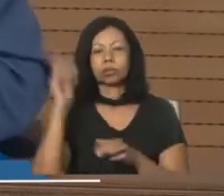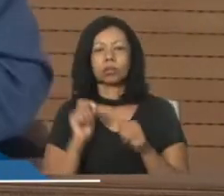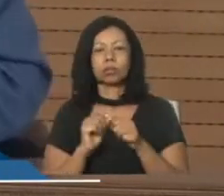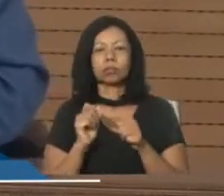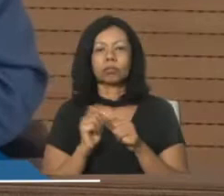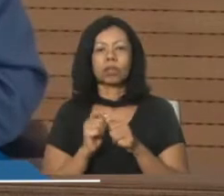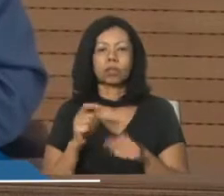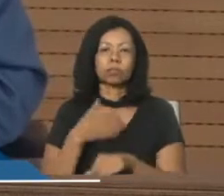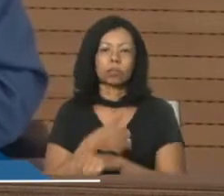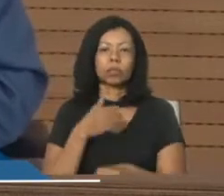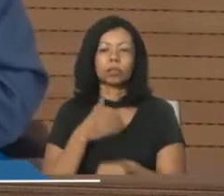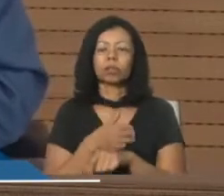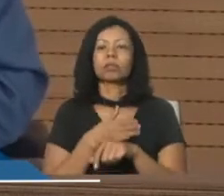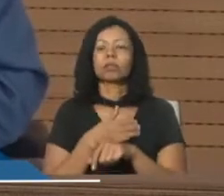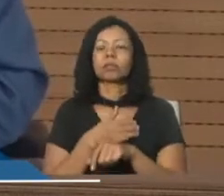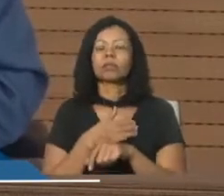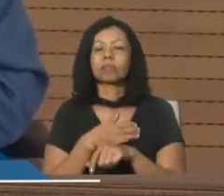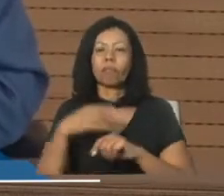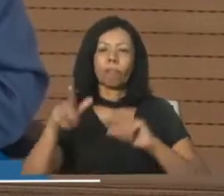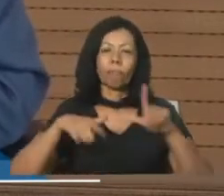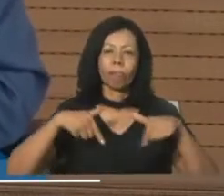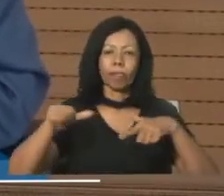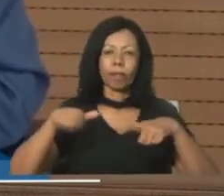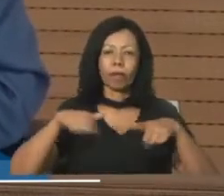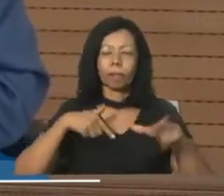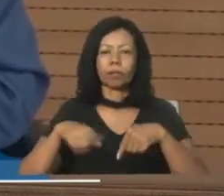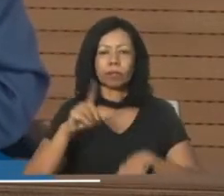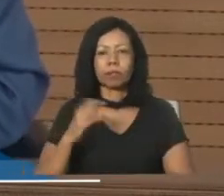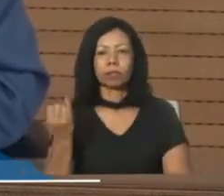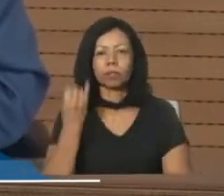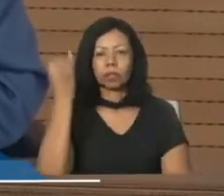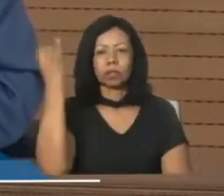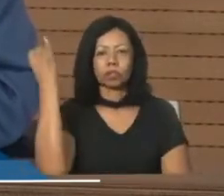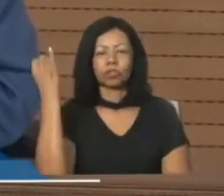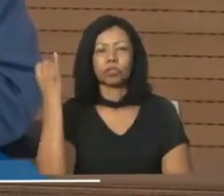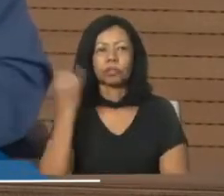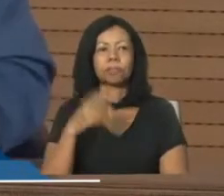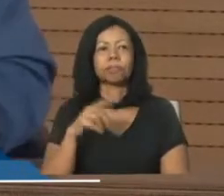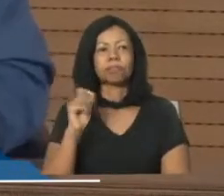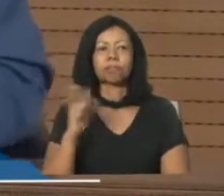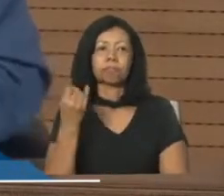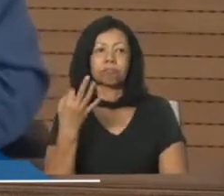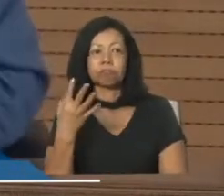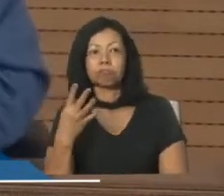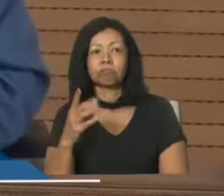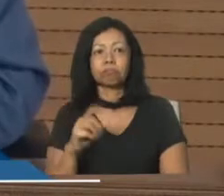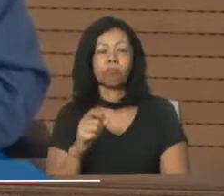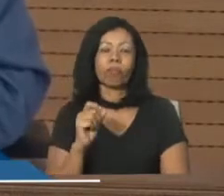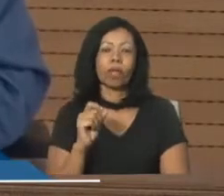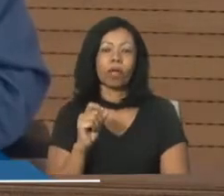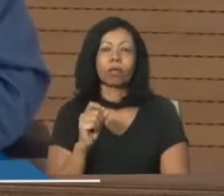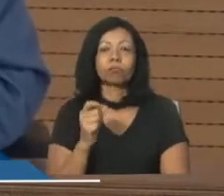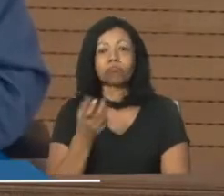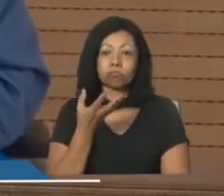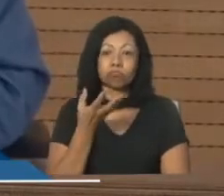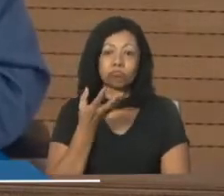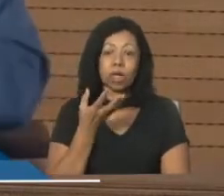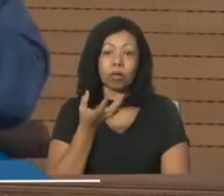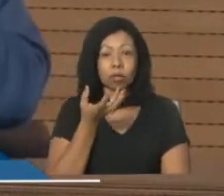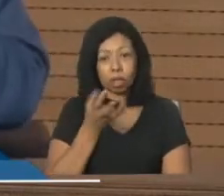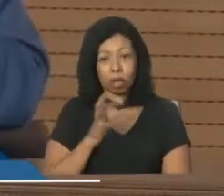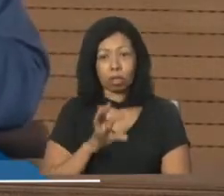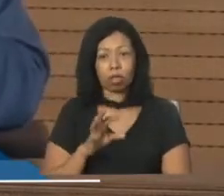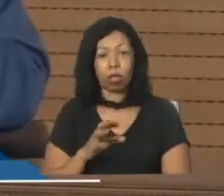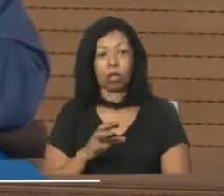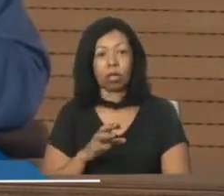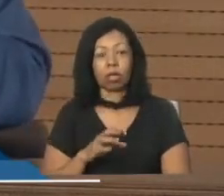fazem parte desse trabalho, que é de extrema importância, que às vezes a intenção não é nem formar o